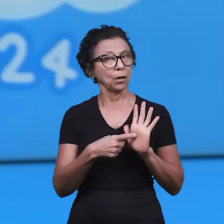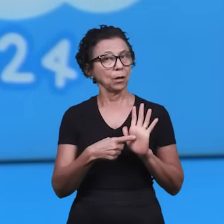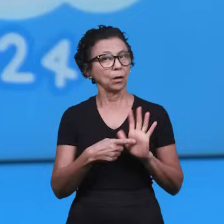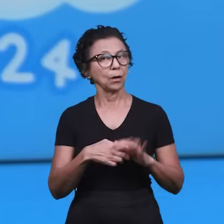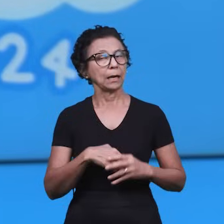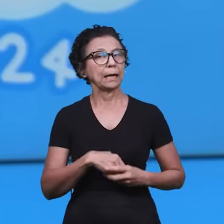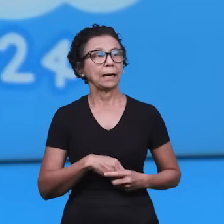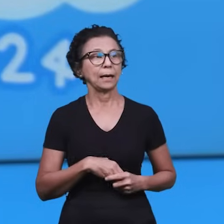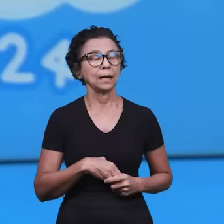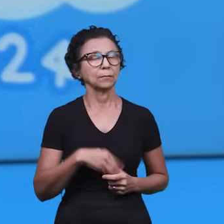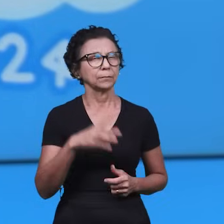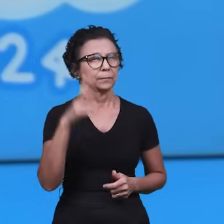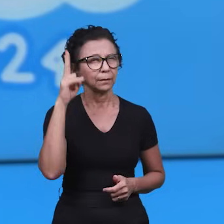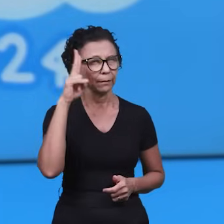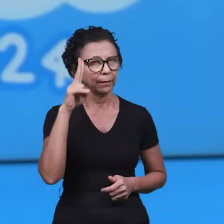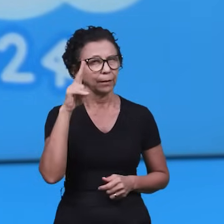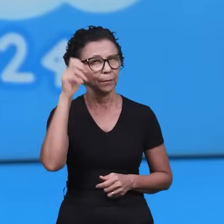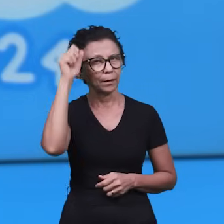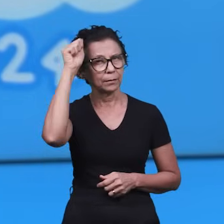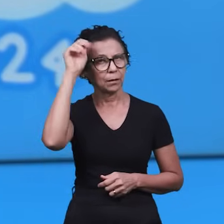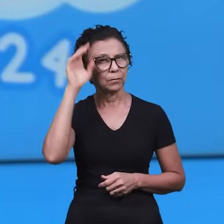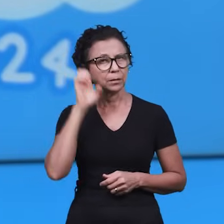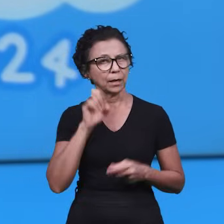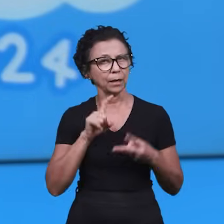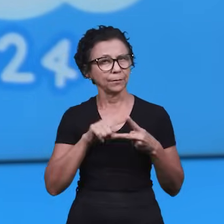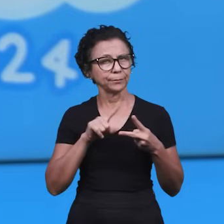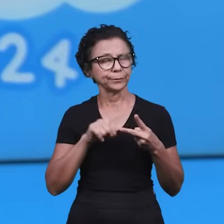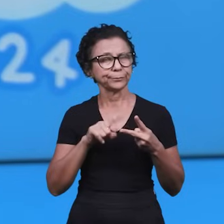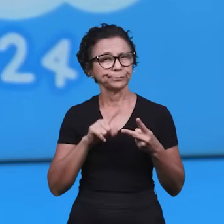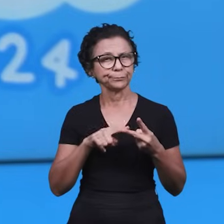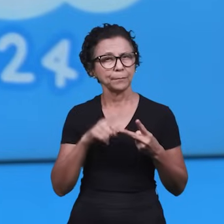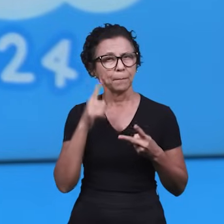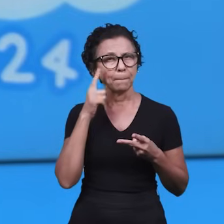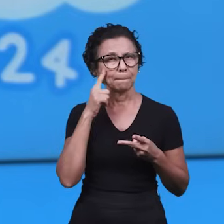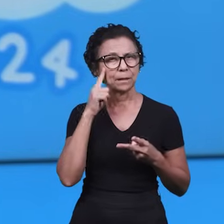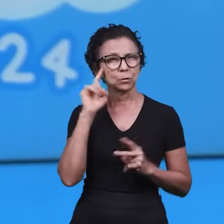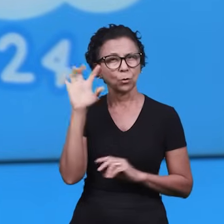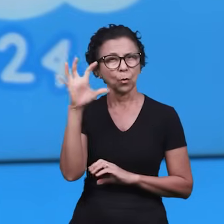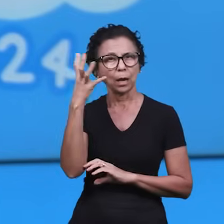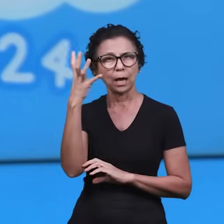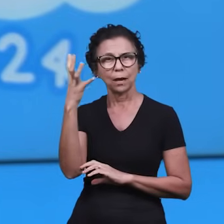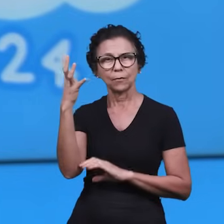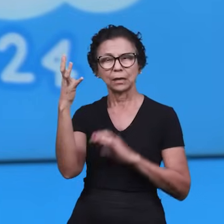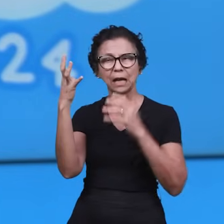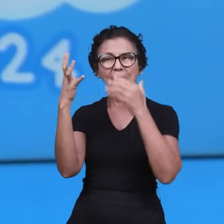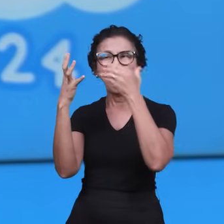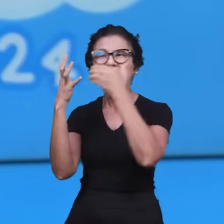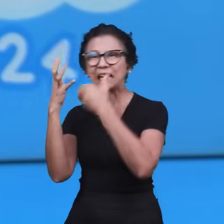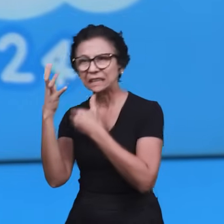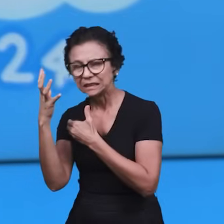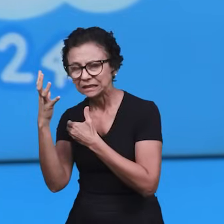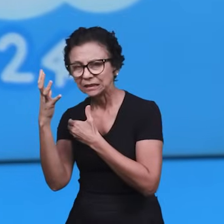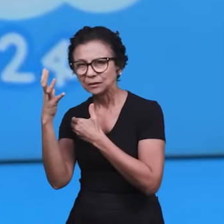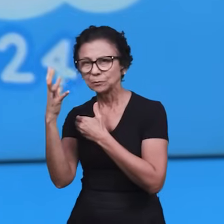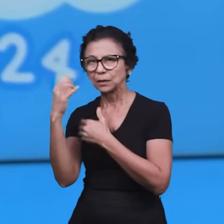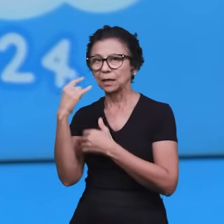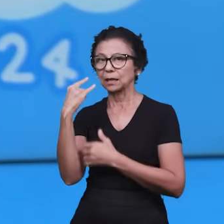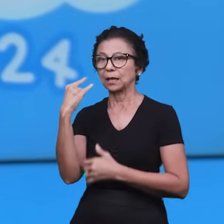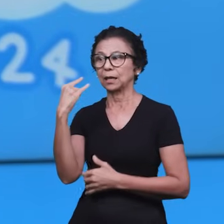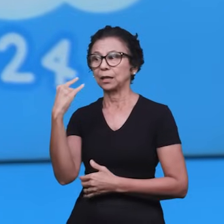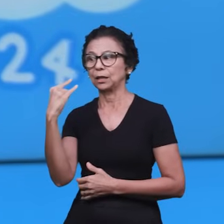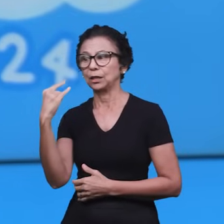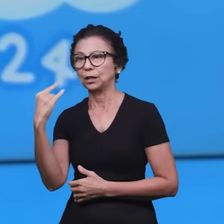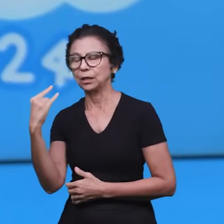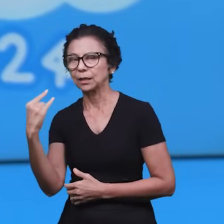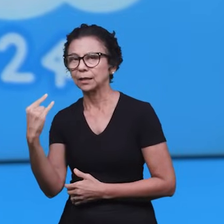Eva achou que aquele fruto da árvore era bonito, mesmo assim, que você pense que pareça agradável, nós não devemos